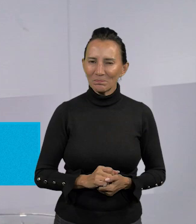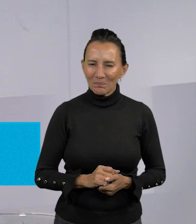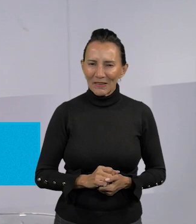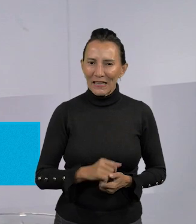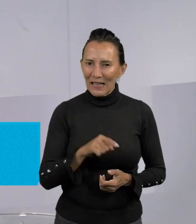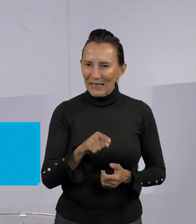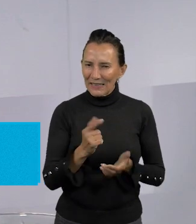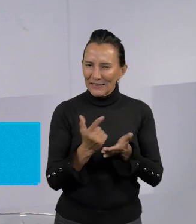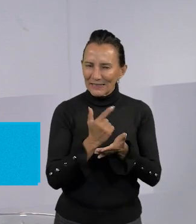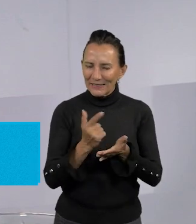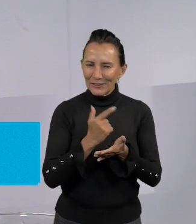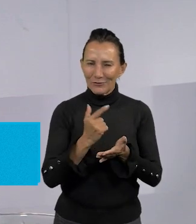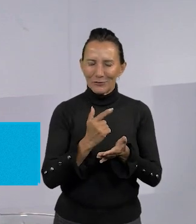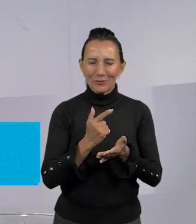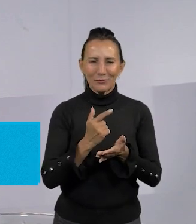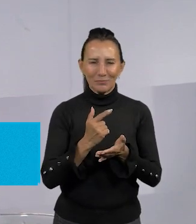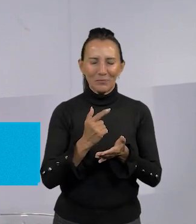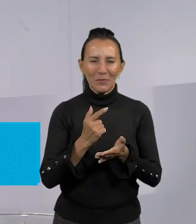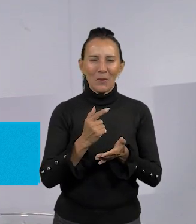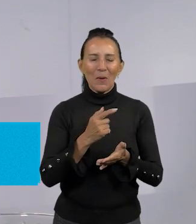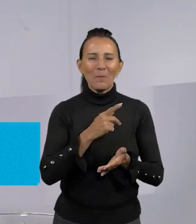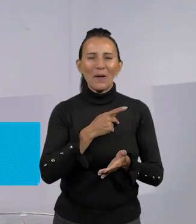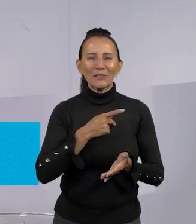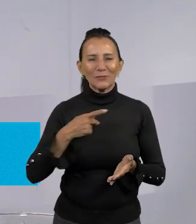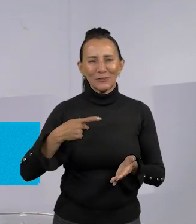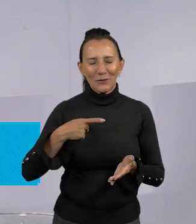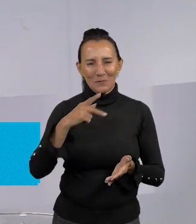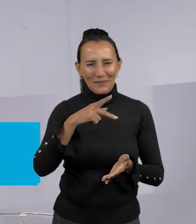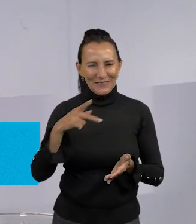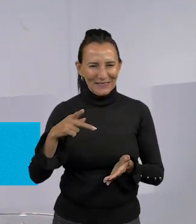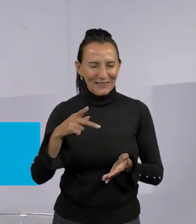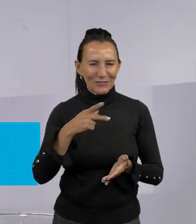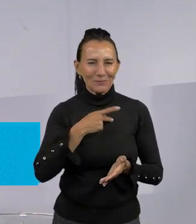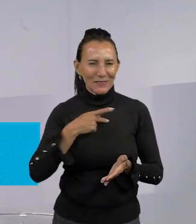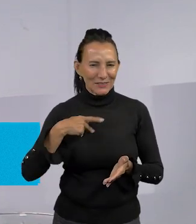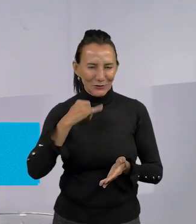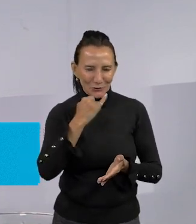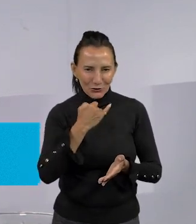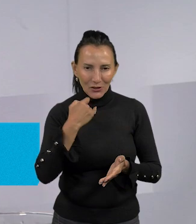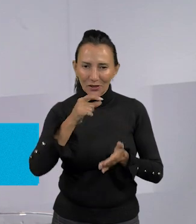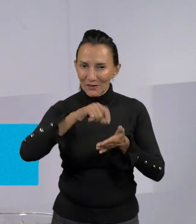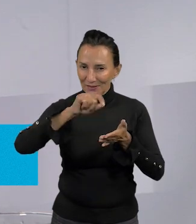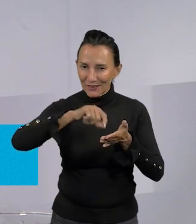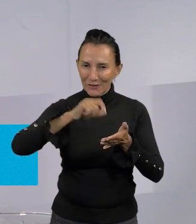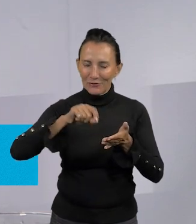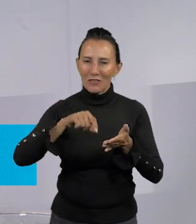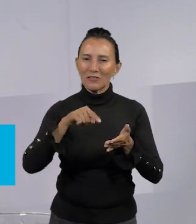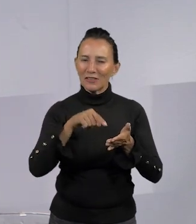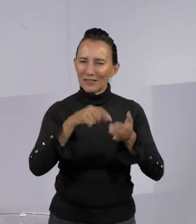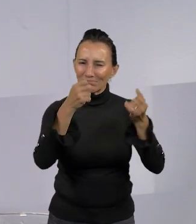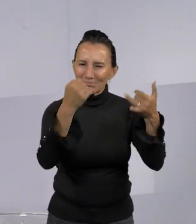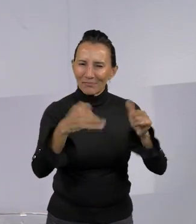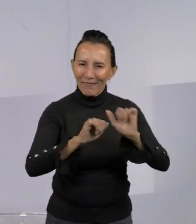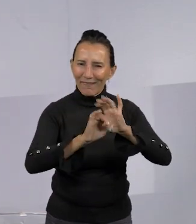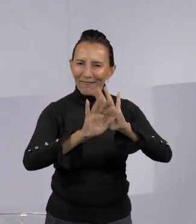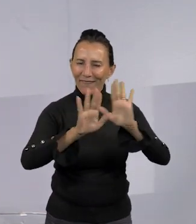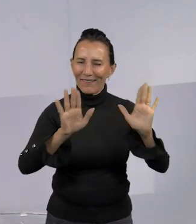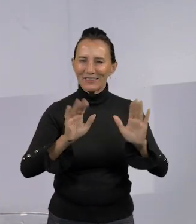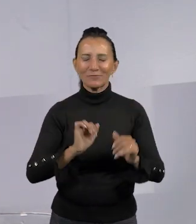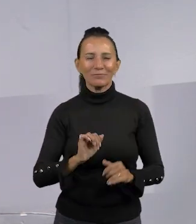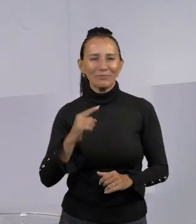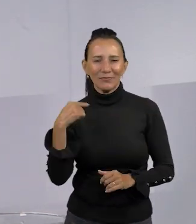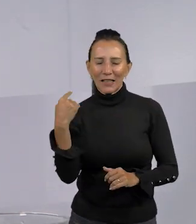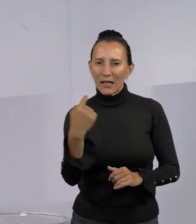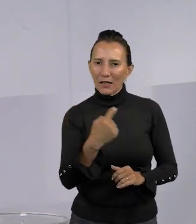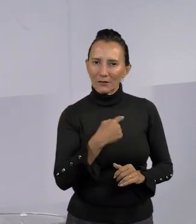de 24 milhões de exemplares bênção e maldição Então a nossa boca ela produz bênçãos